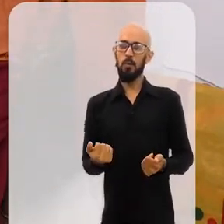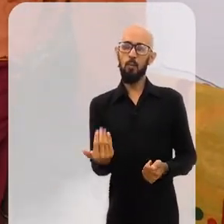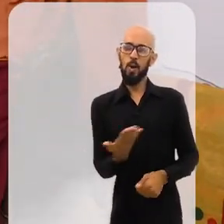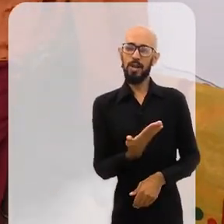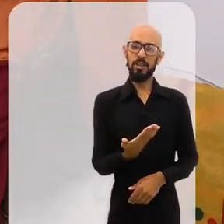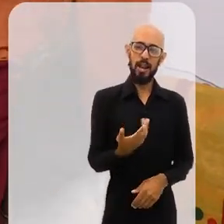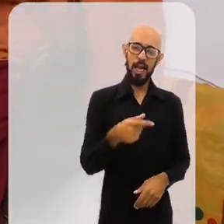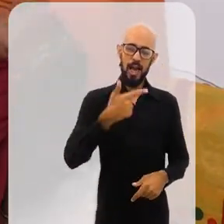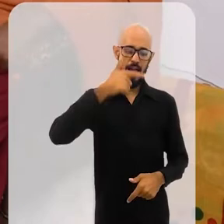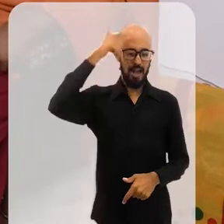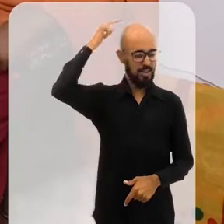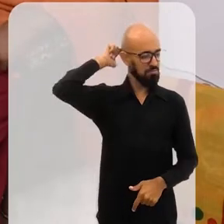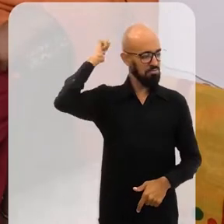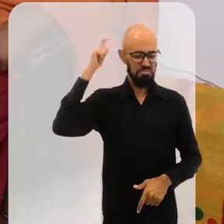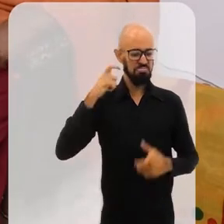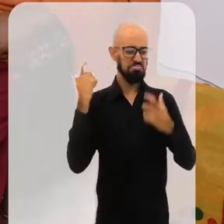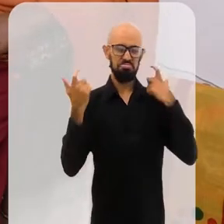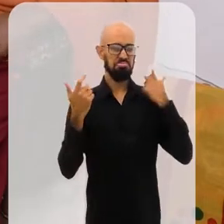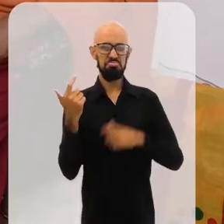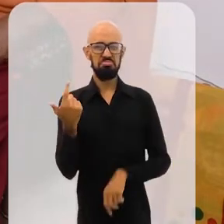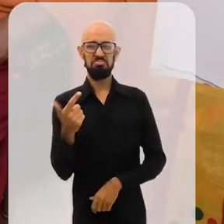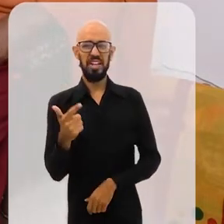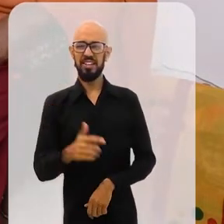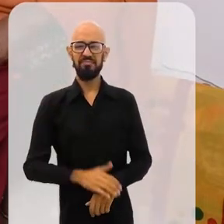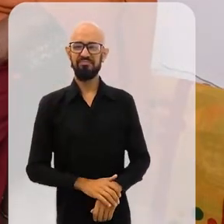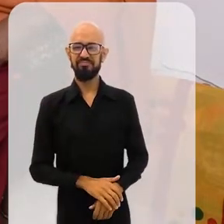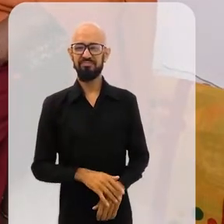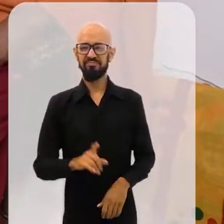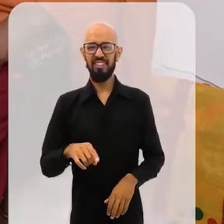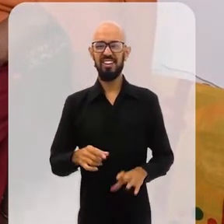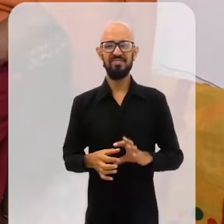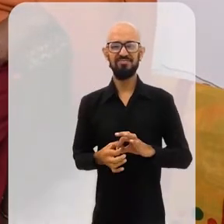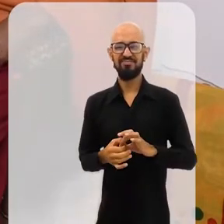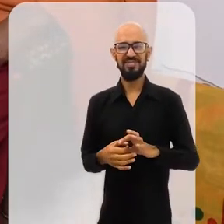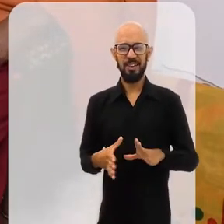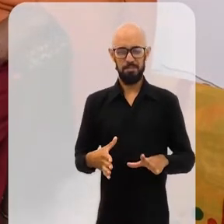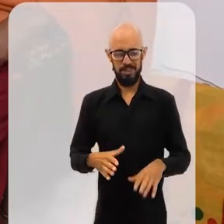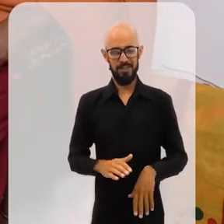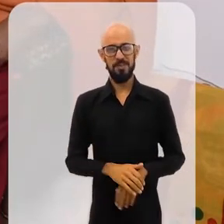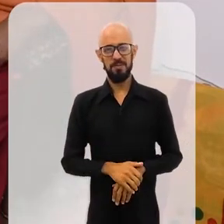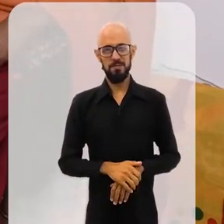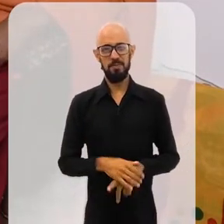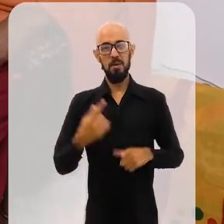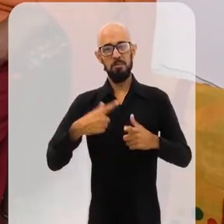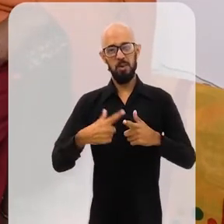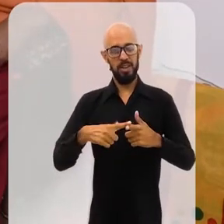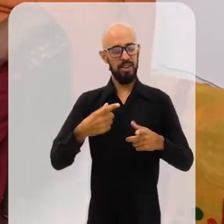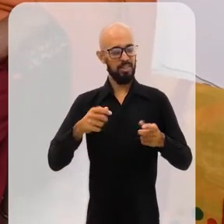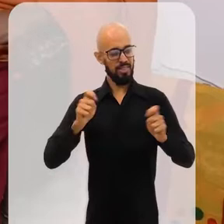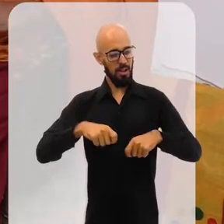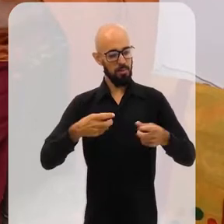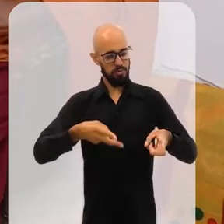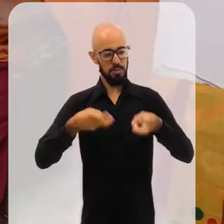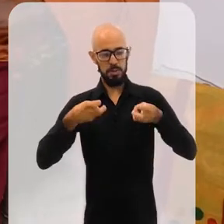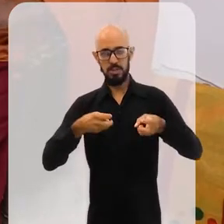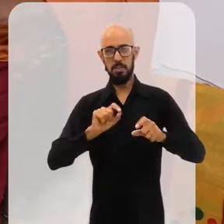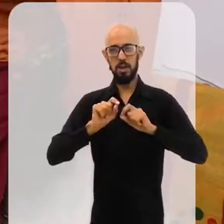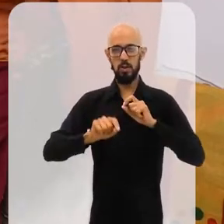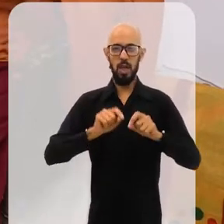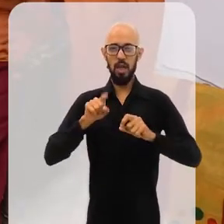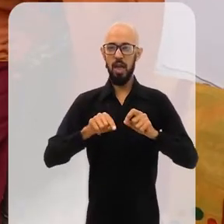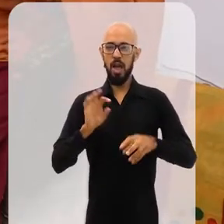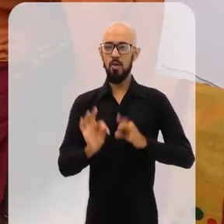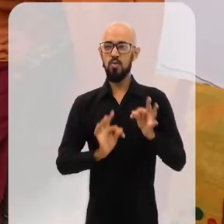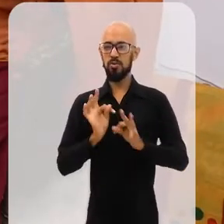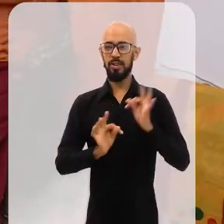quando ela raspa ali, ela não se preocupa. É uma maneira de desapegar. Porque você pode observar que